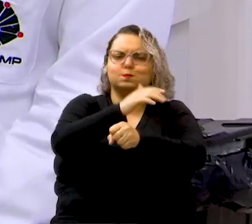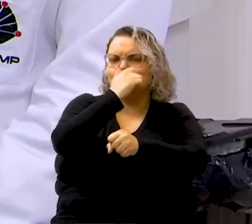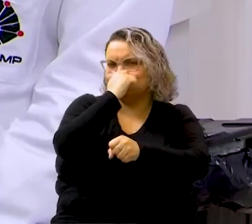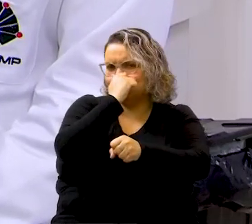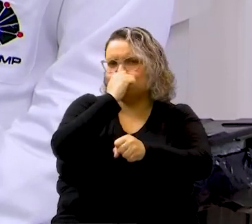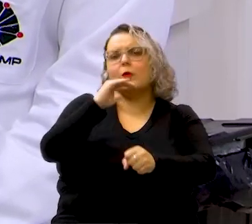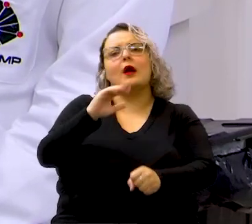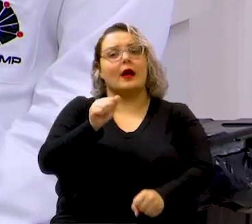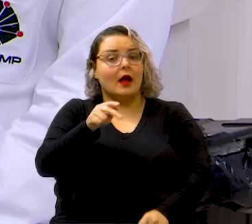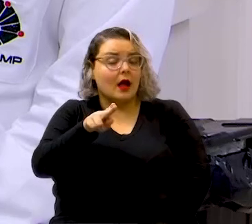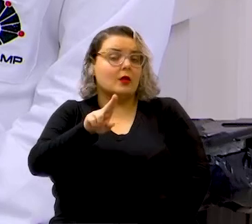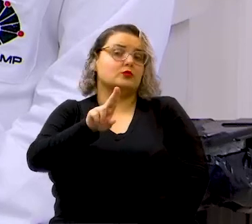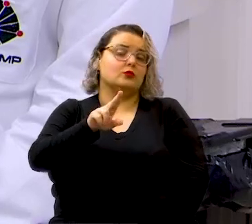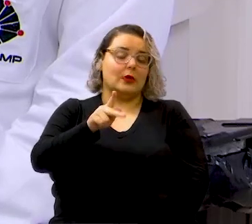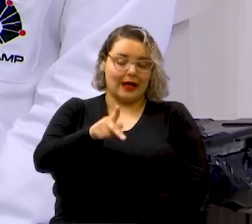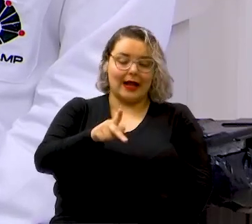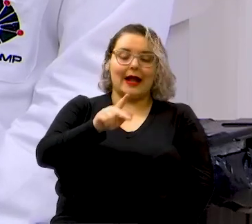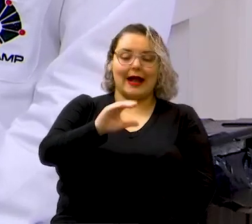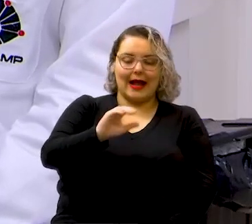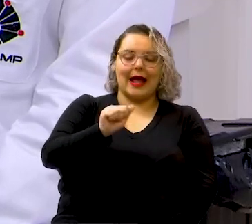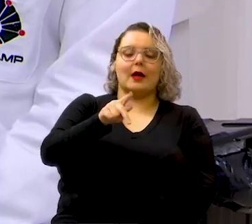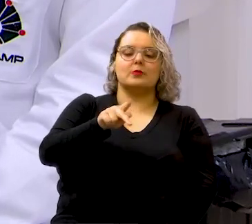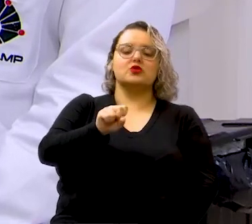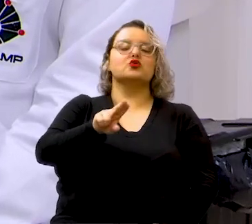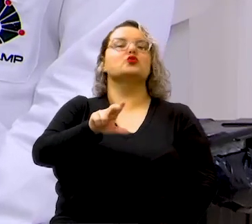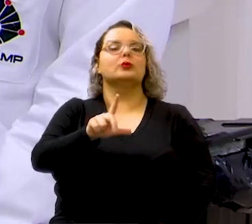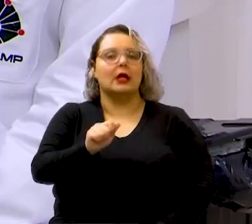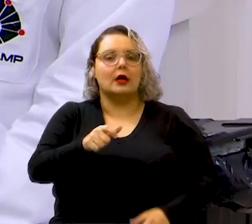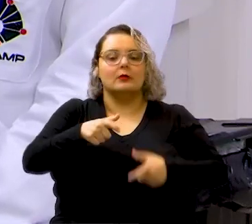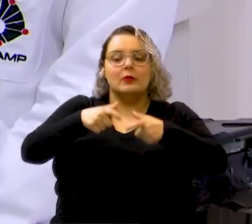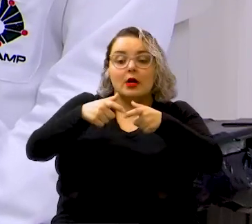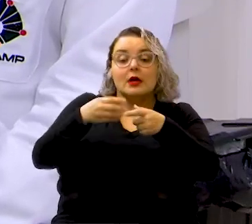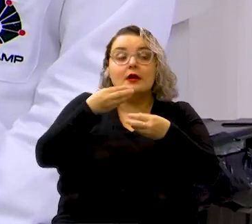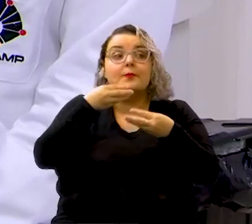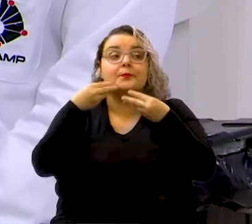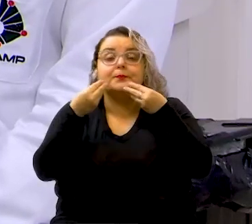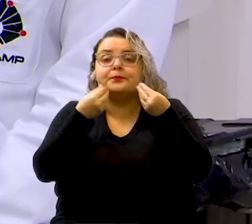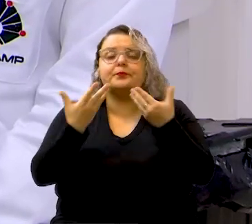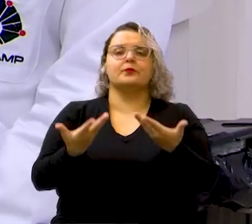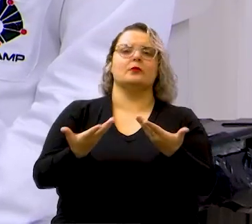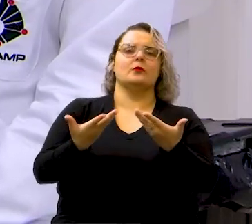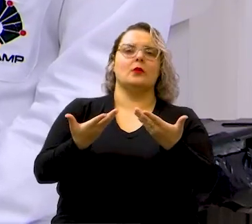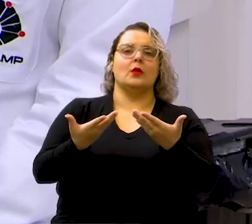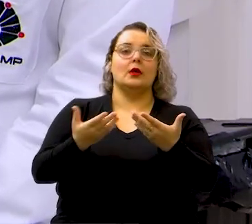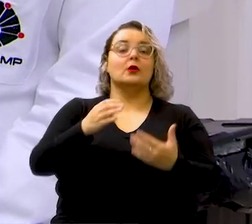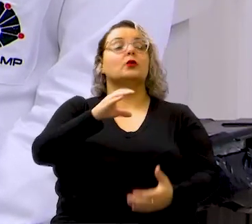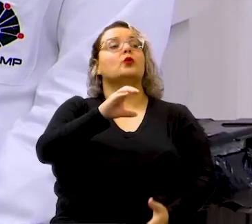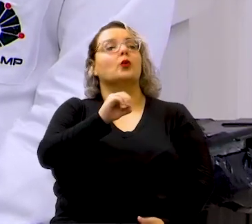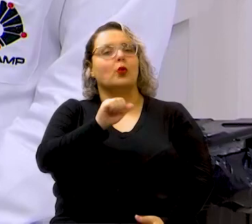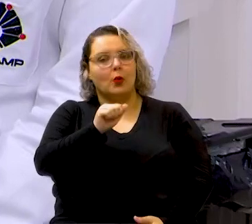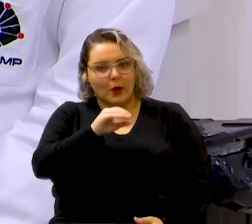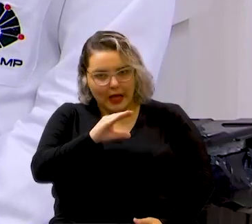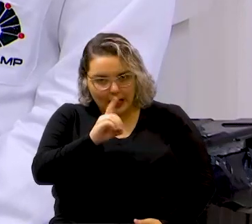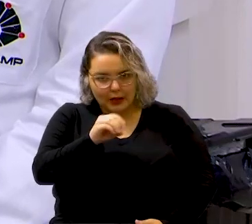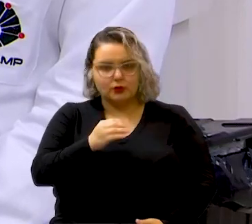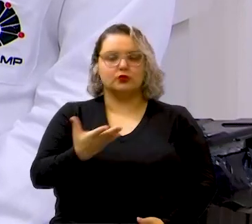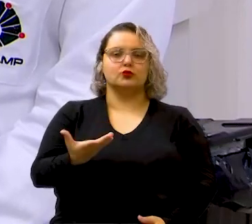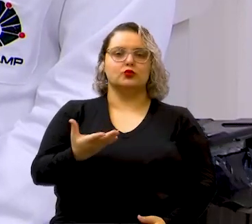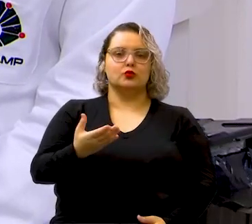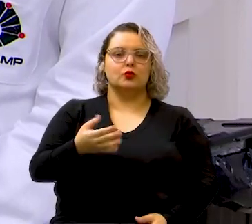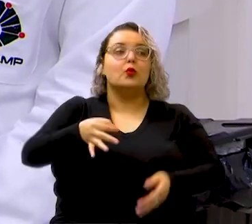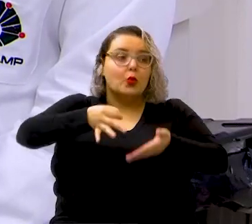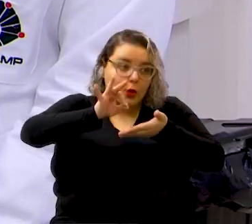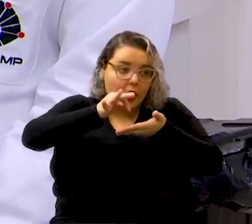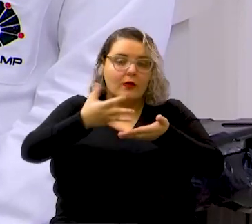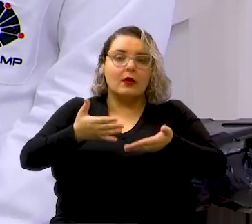estão cheias, né, de opções de cápsulas de café e sabores. Então, além do coado, do café